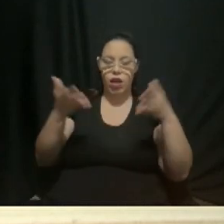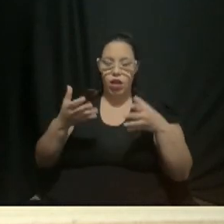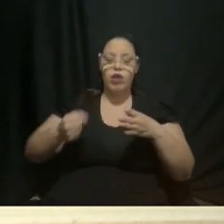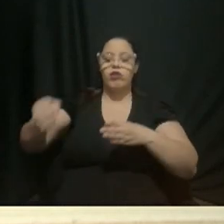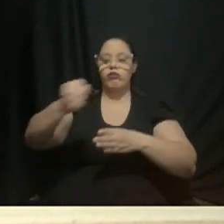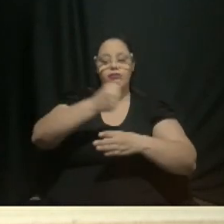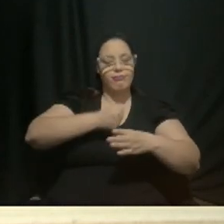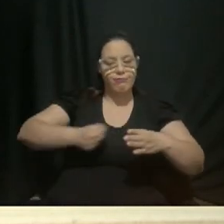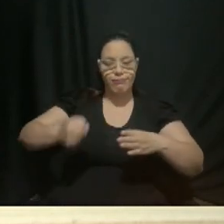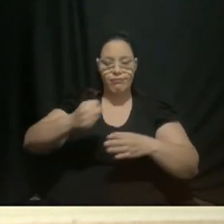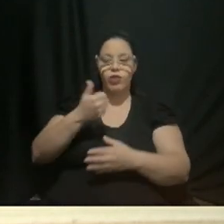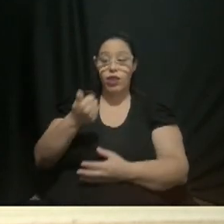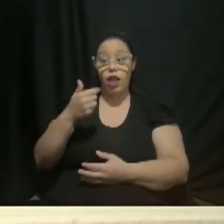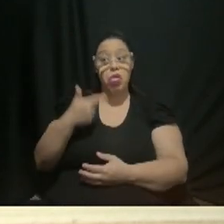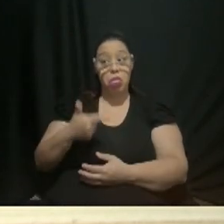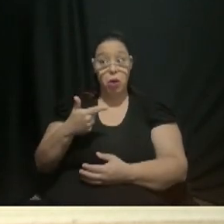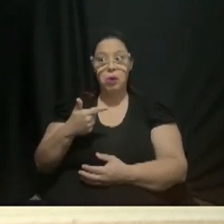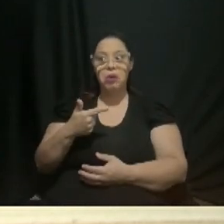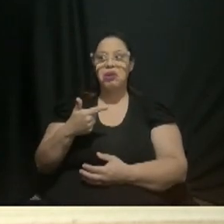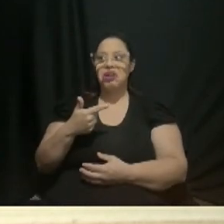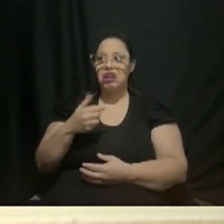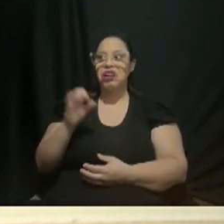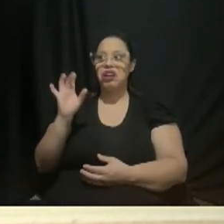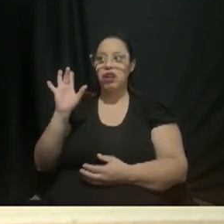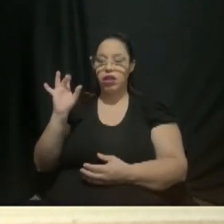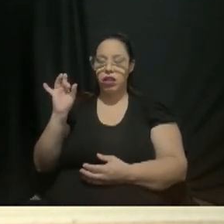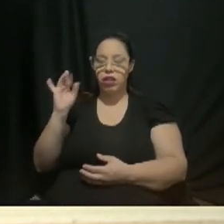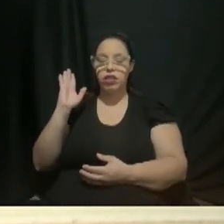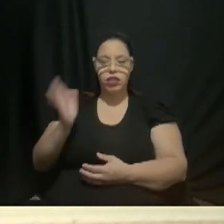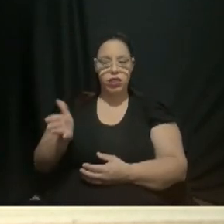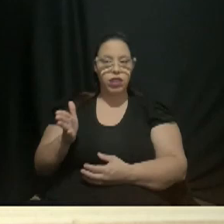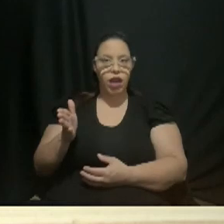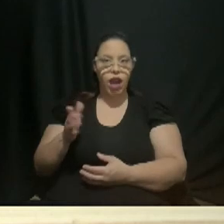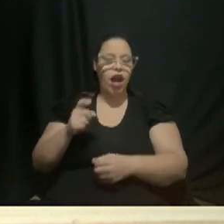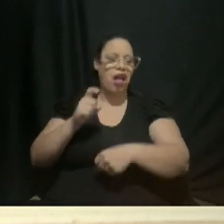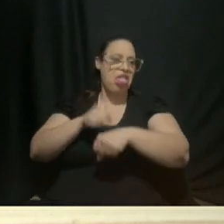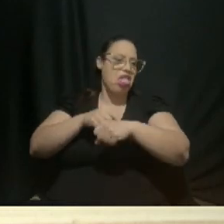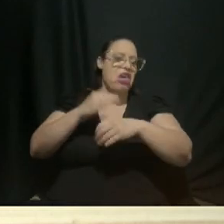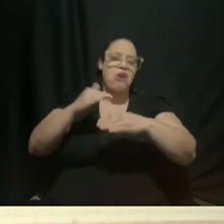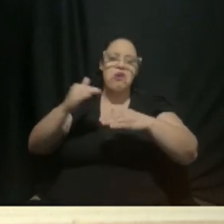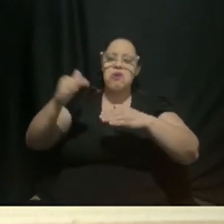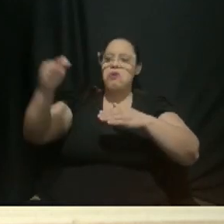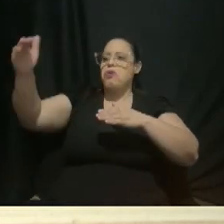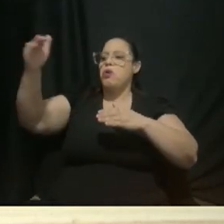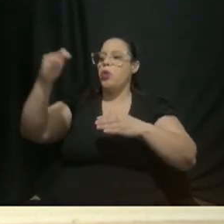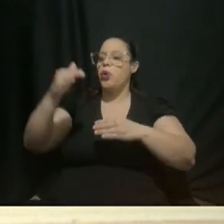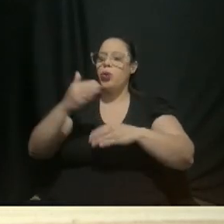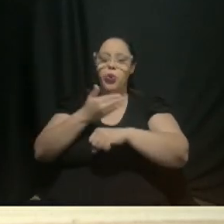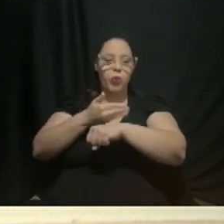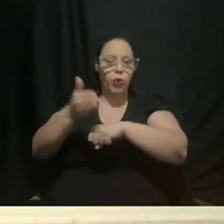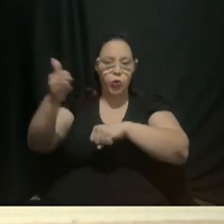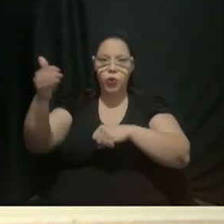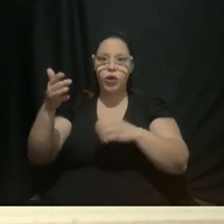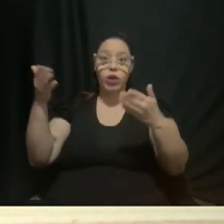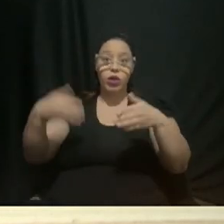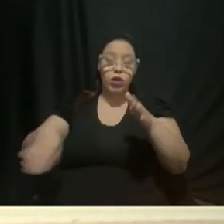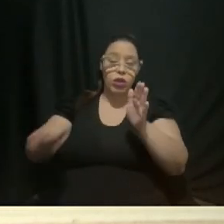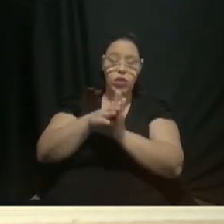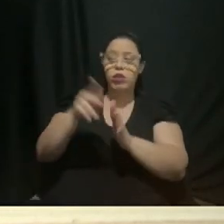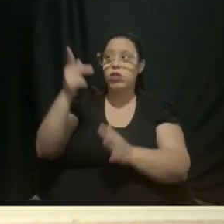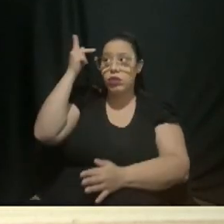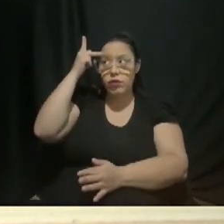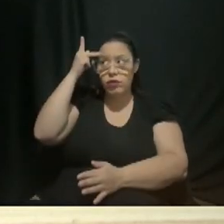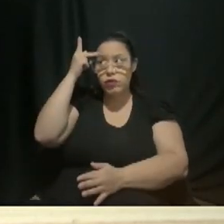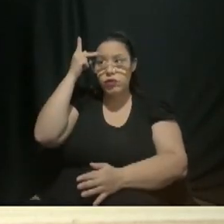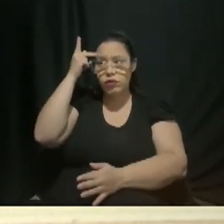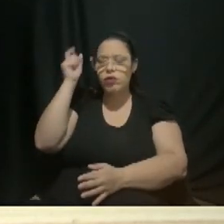Nossa. 12 anos de cozinheira. O tempo passa rápido, não passa? Você vê como é que pode, né? Você chegou aqui em São Paulo, né? Você veio de onde? Paraíba.